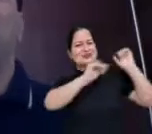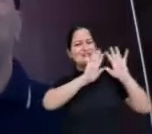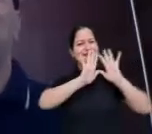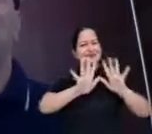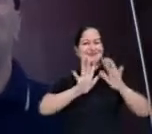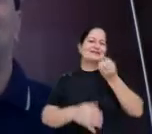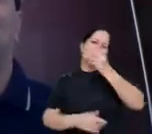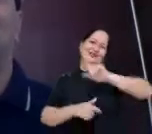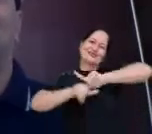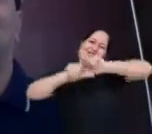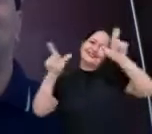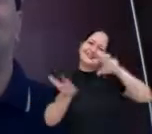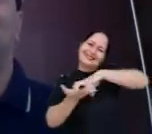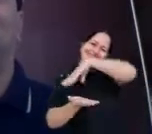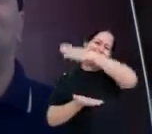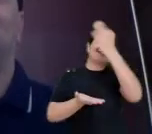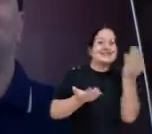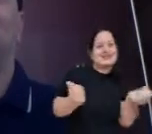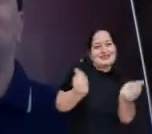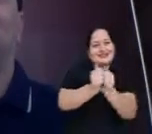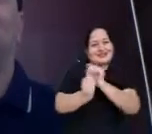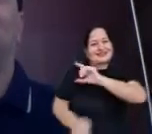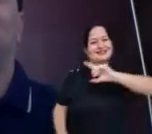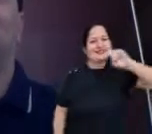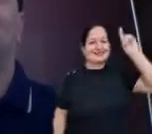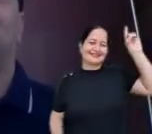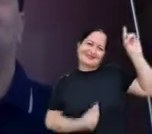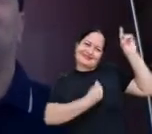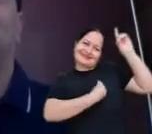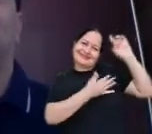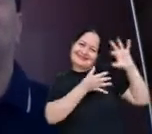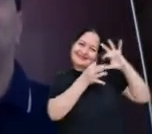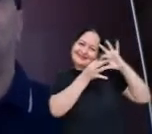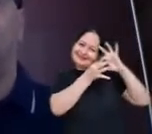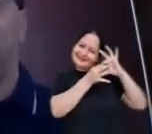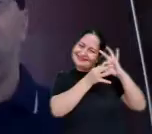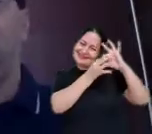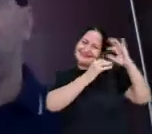na presença dEle.